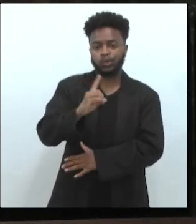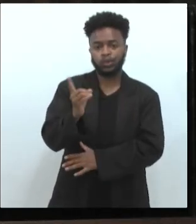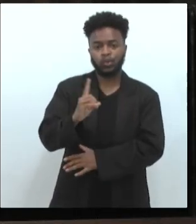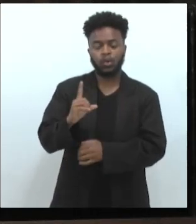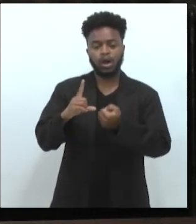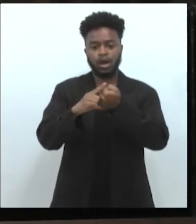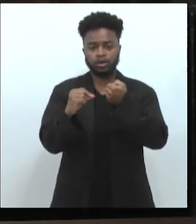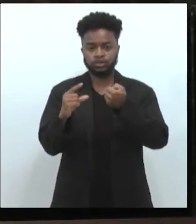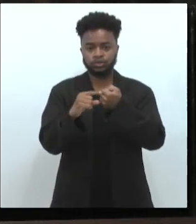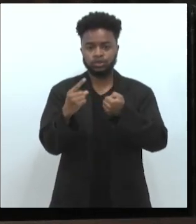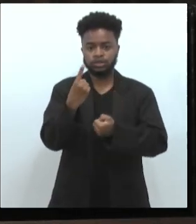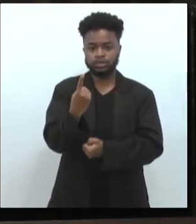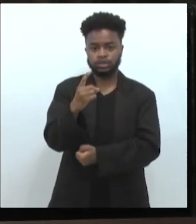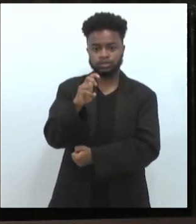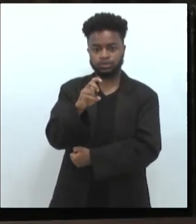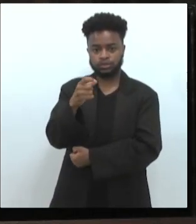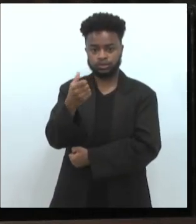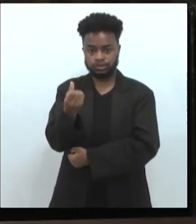artigo